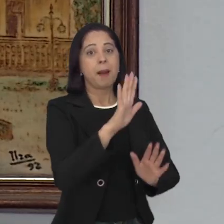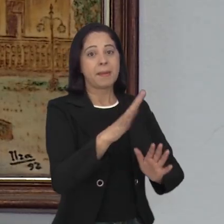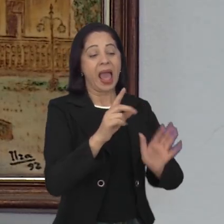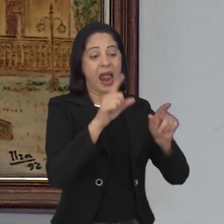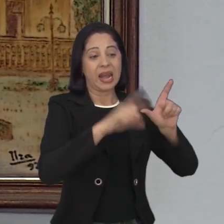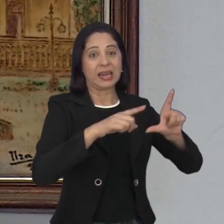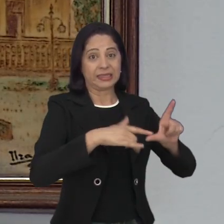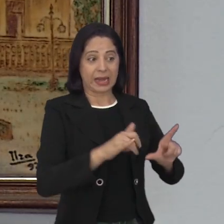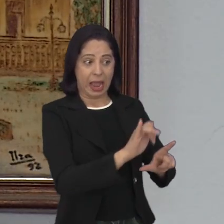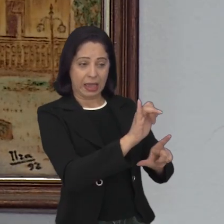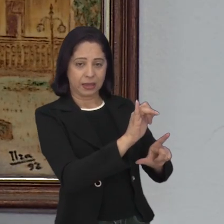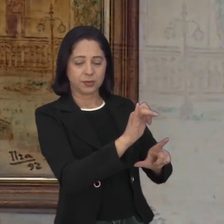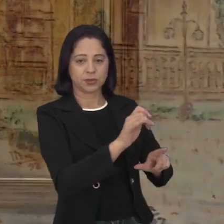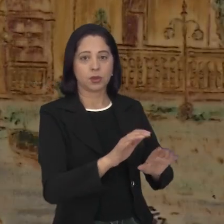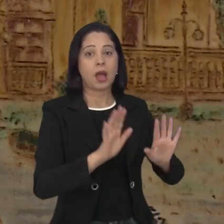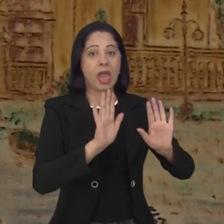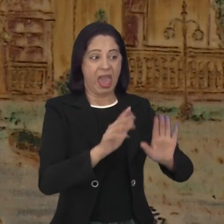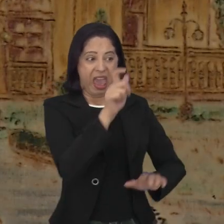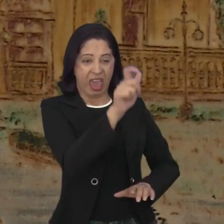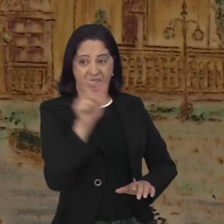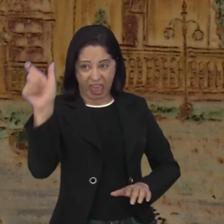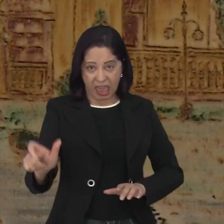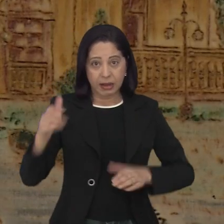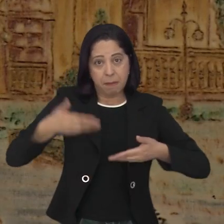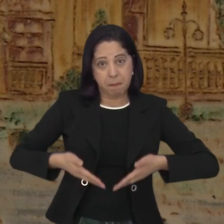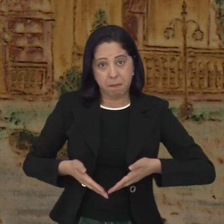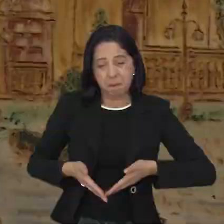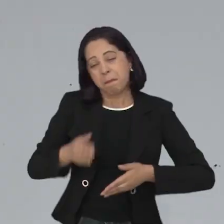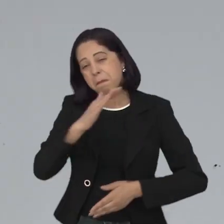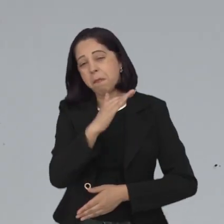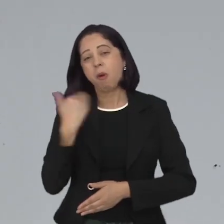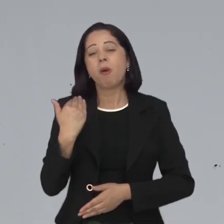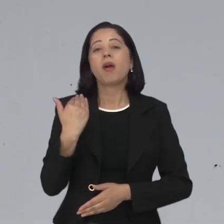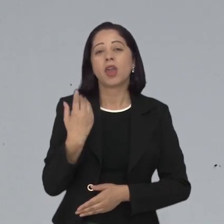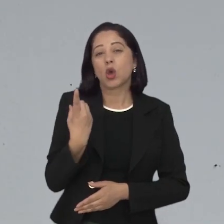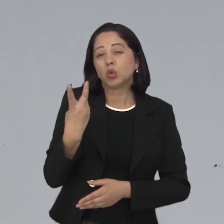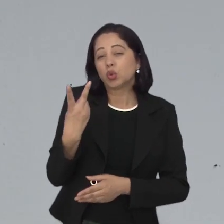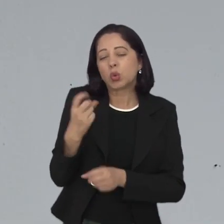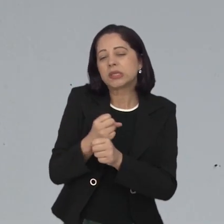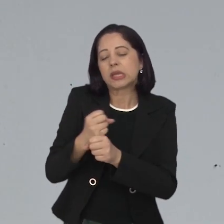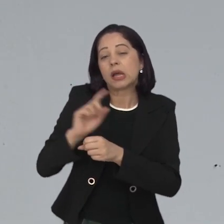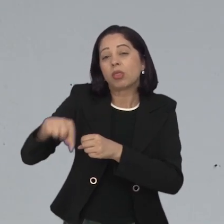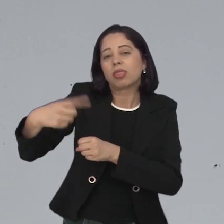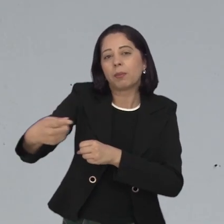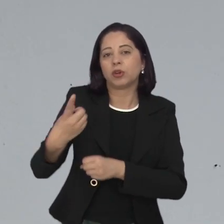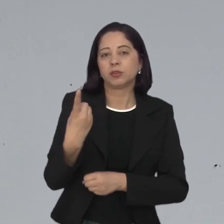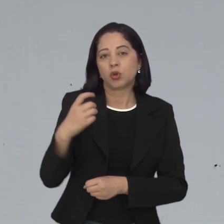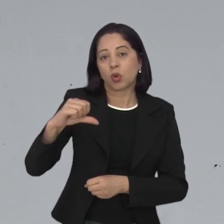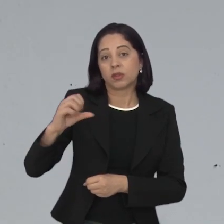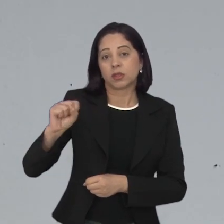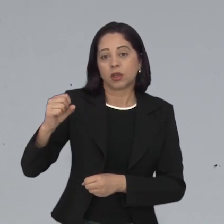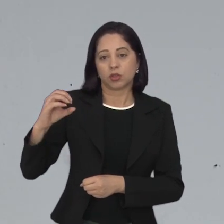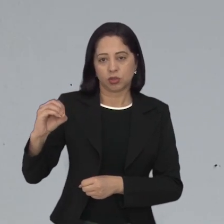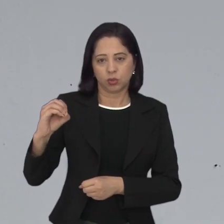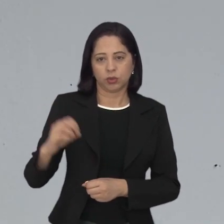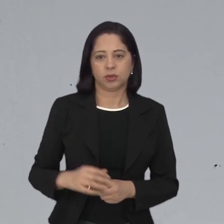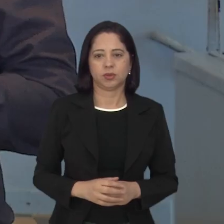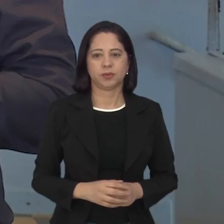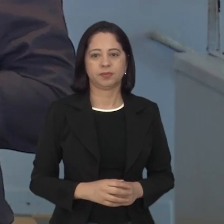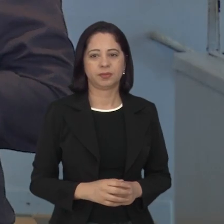na época Ainda escrito com y grafia que mudaria no futuro ele faleceu 12 anos depois em